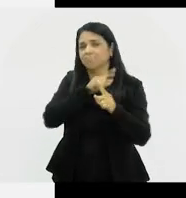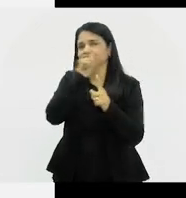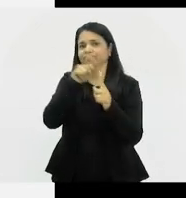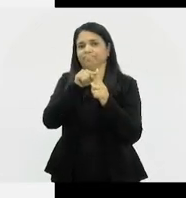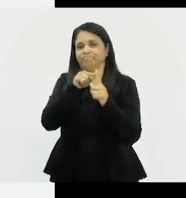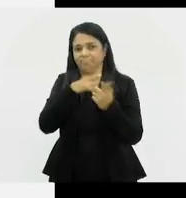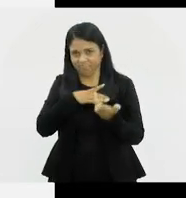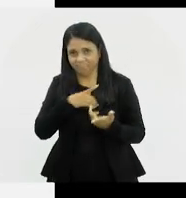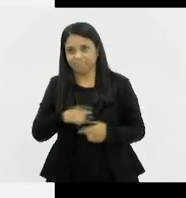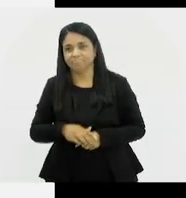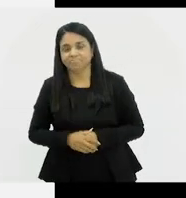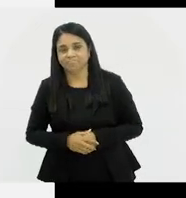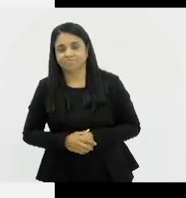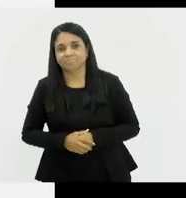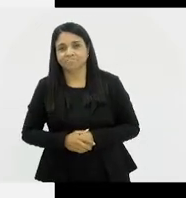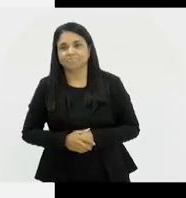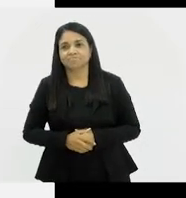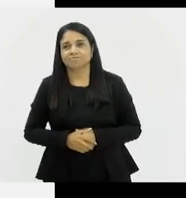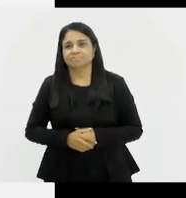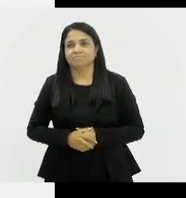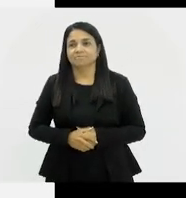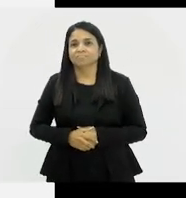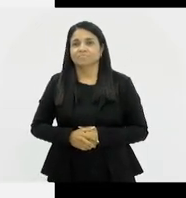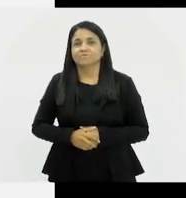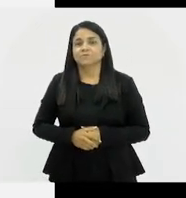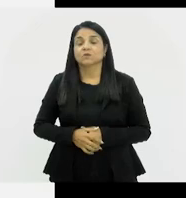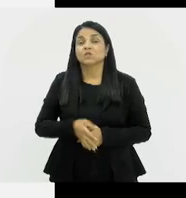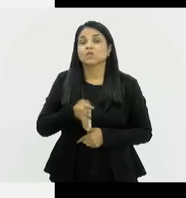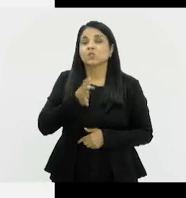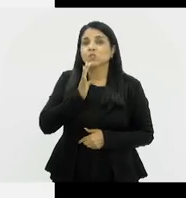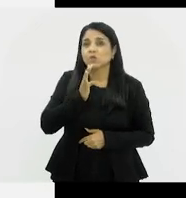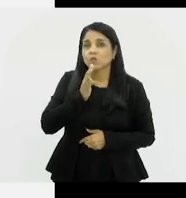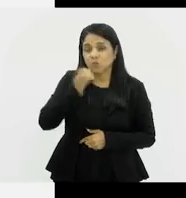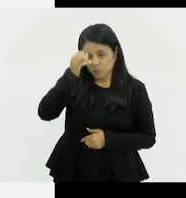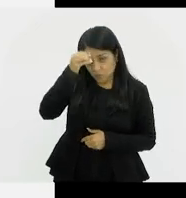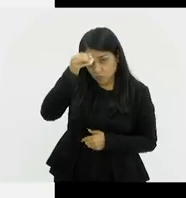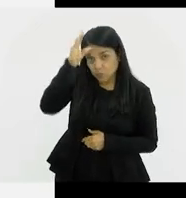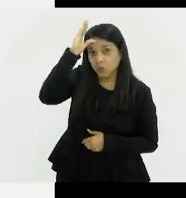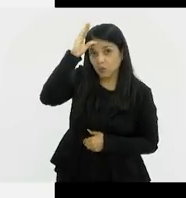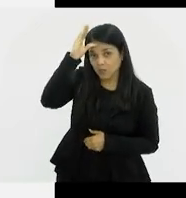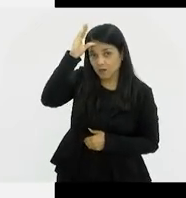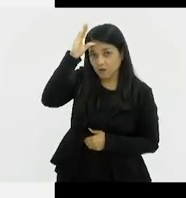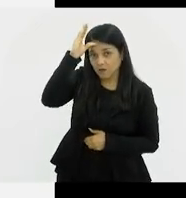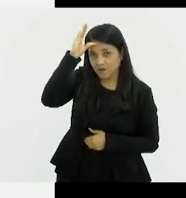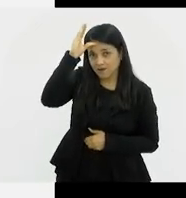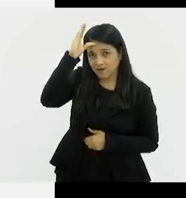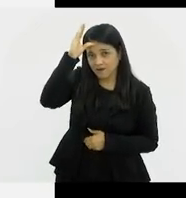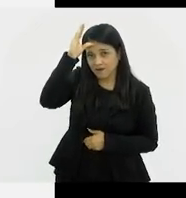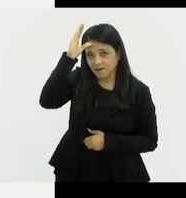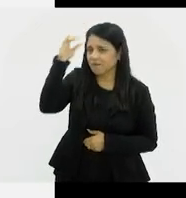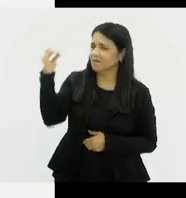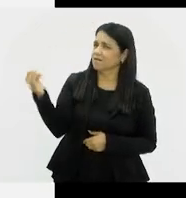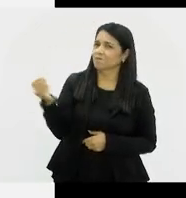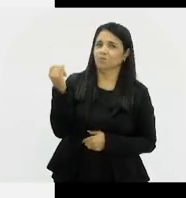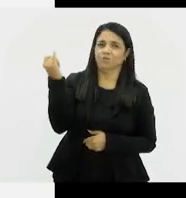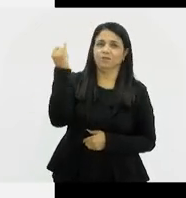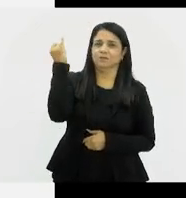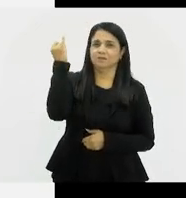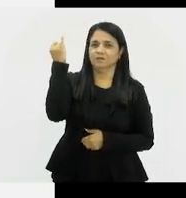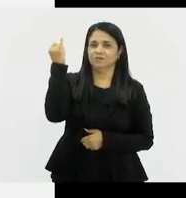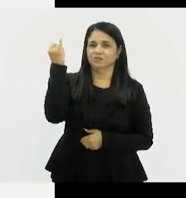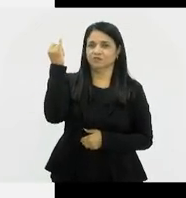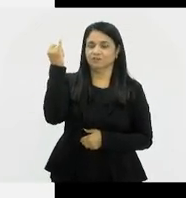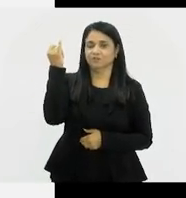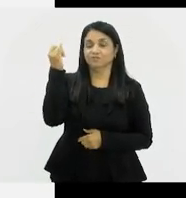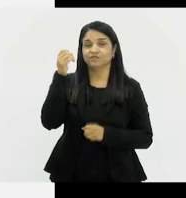Próximo. Então, conhecimento é muito importante. Temos aí a rede